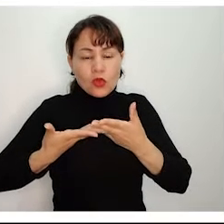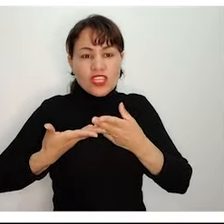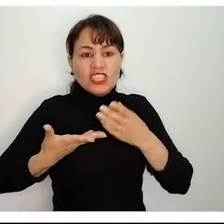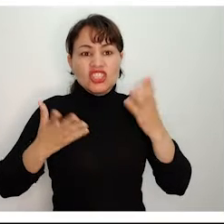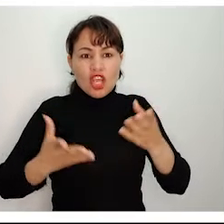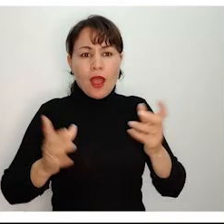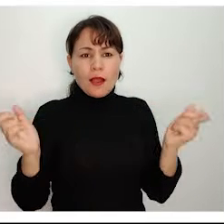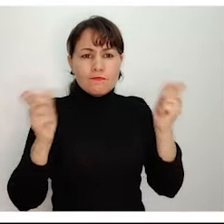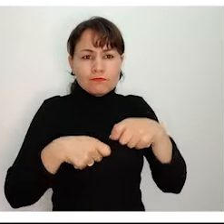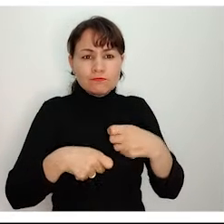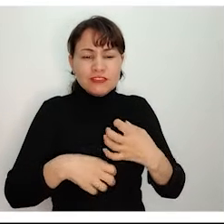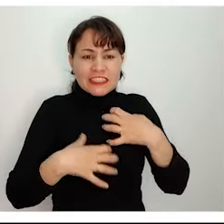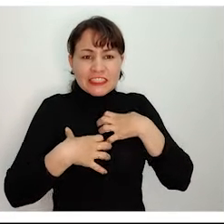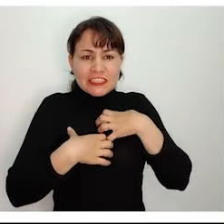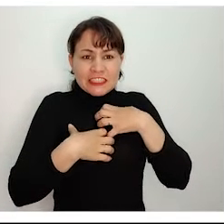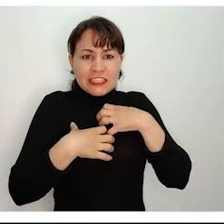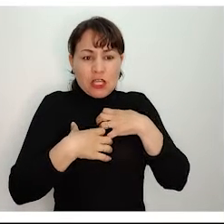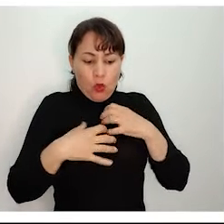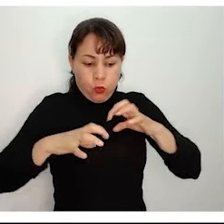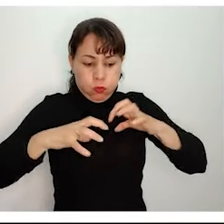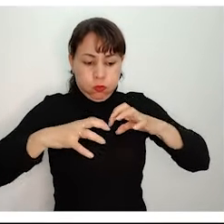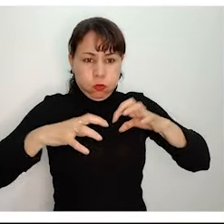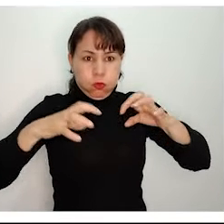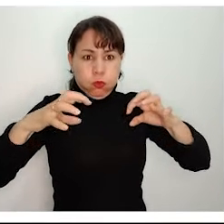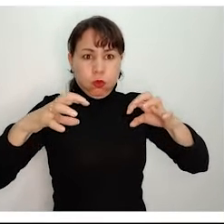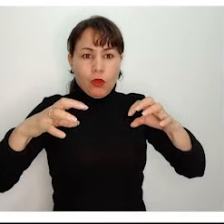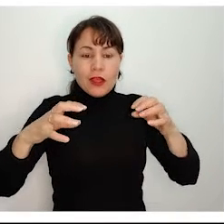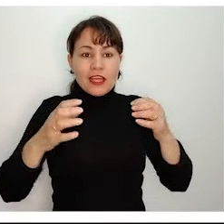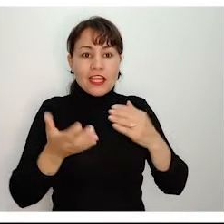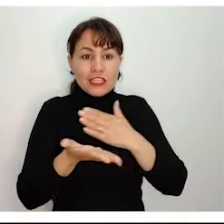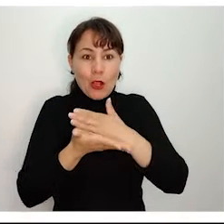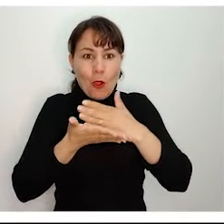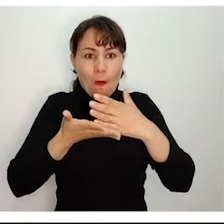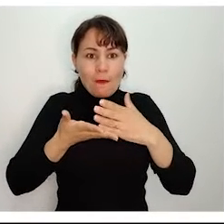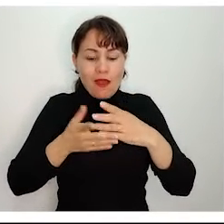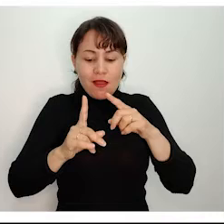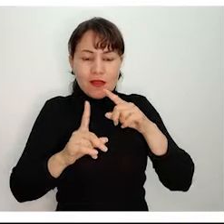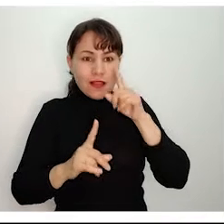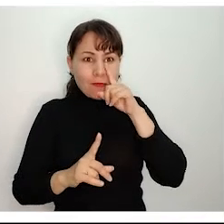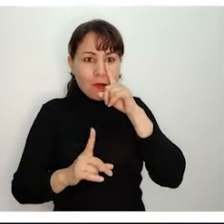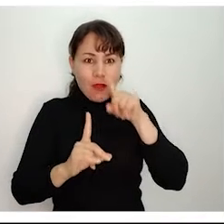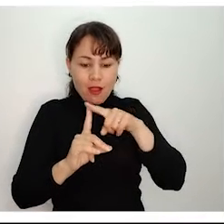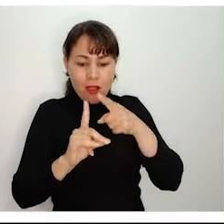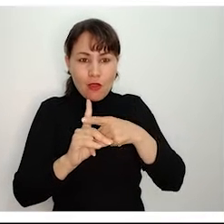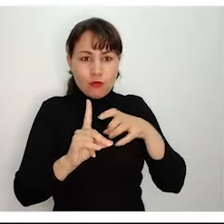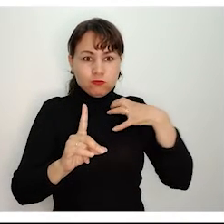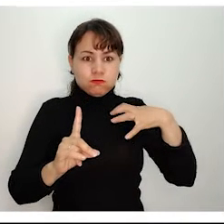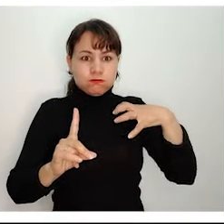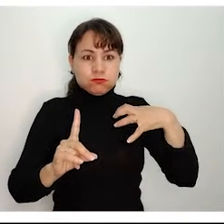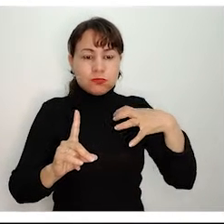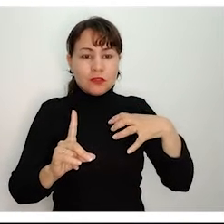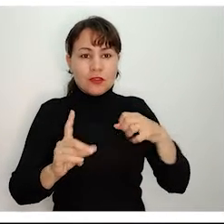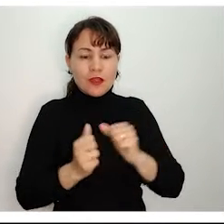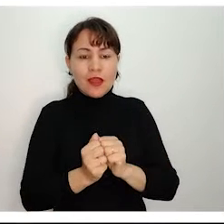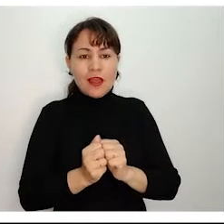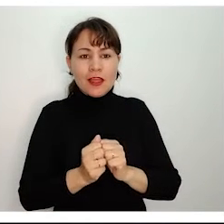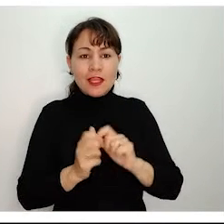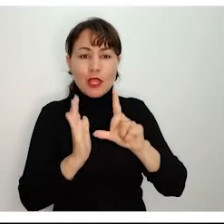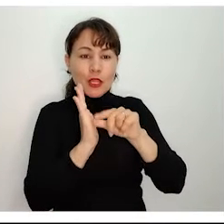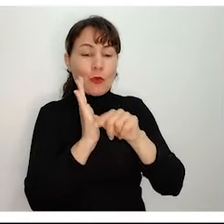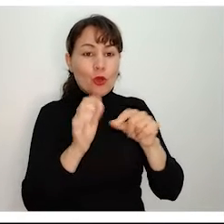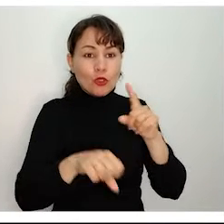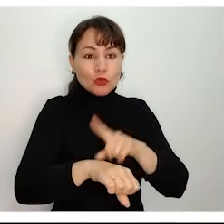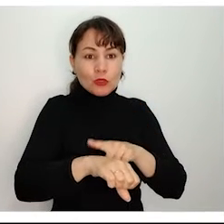é capaz de sentir vibrações que vêm do corpo da mãe, da parede do